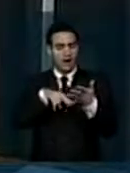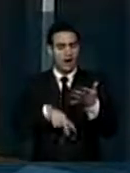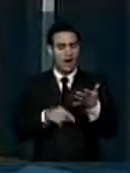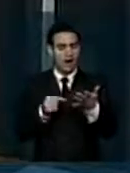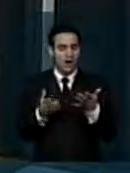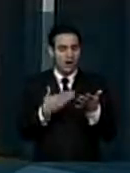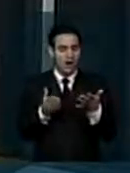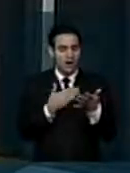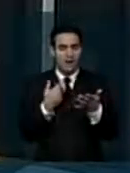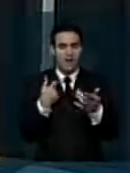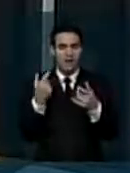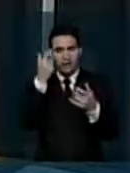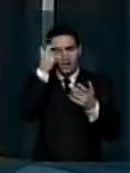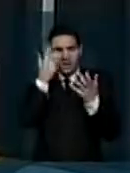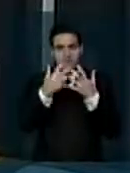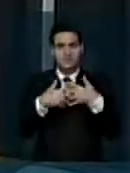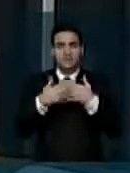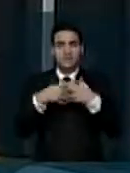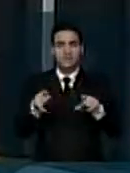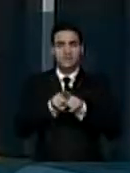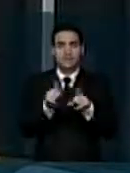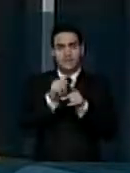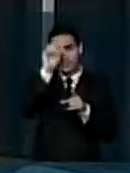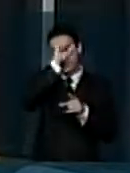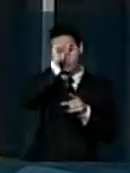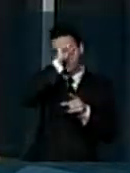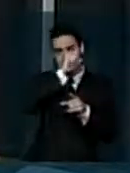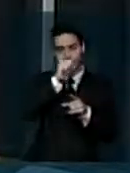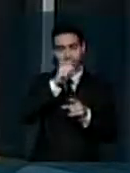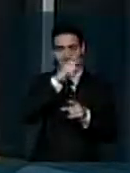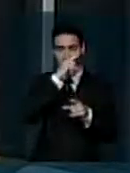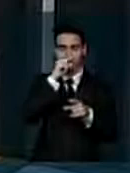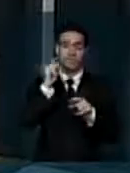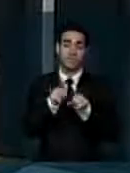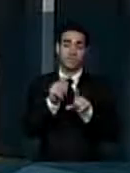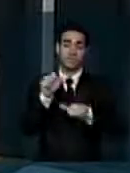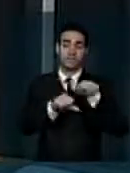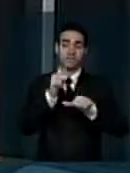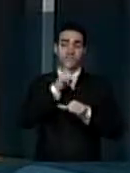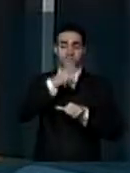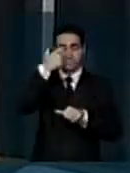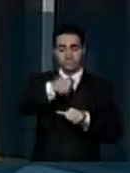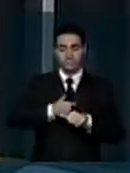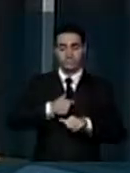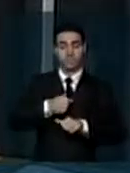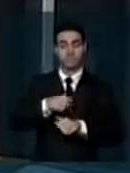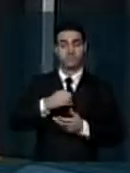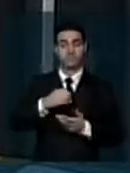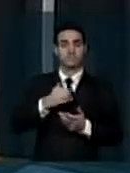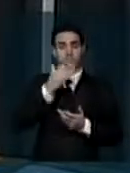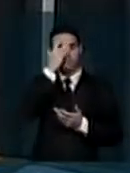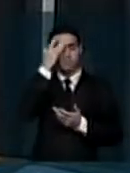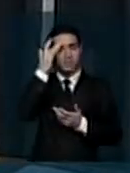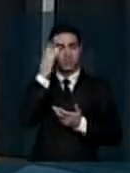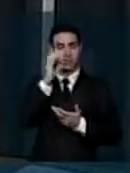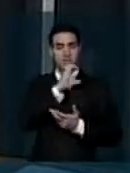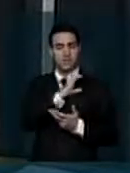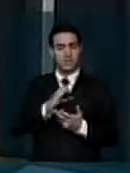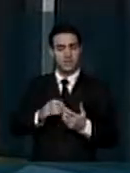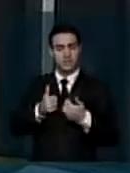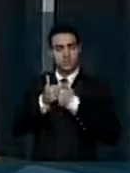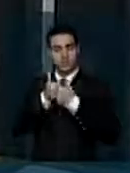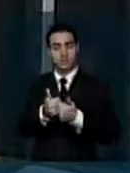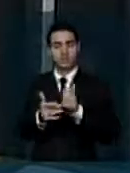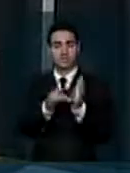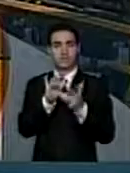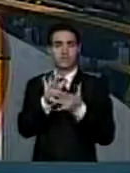de poder meditá-la e aprender com ela, a ser um cristão mais seguidor de Cristo,